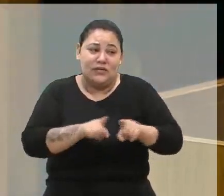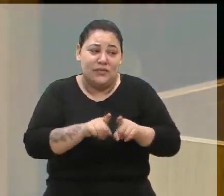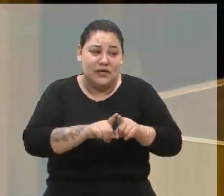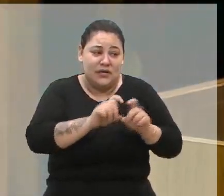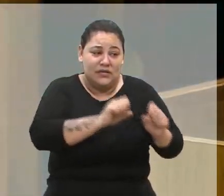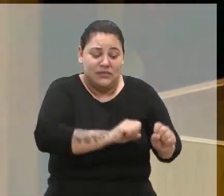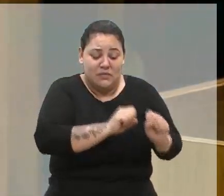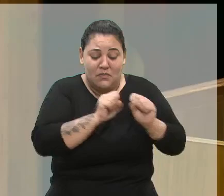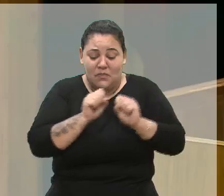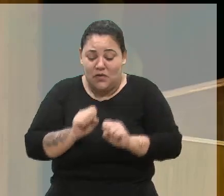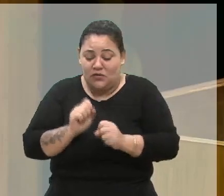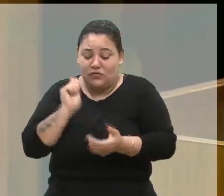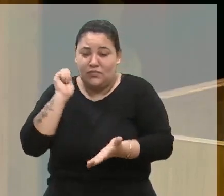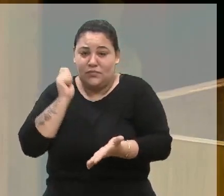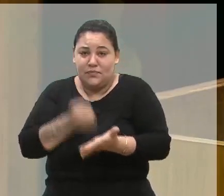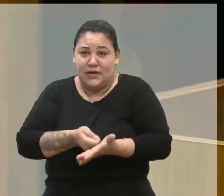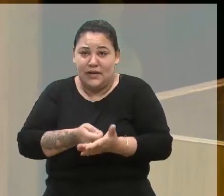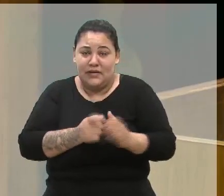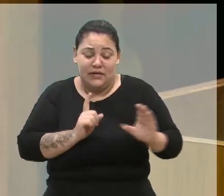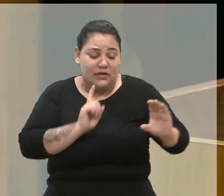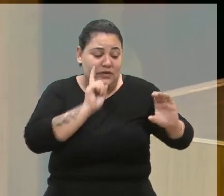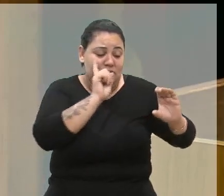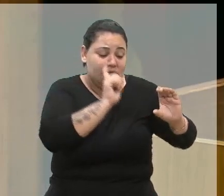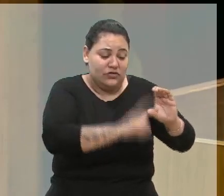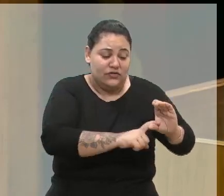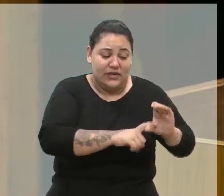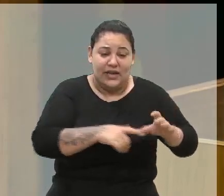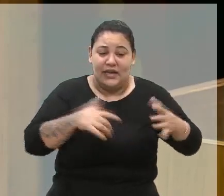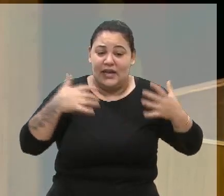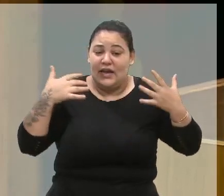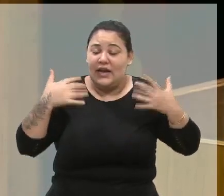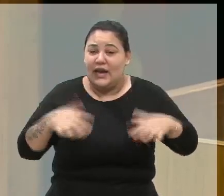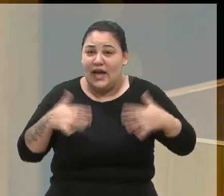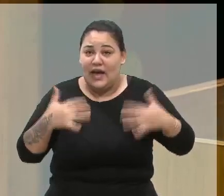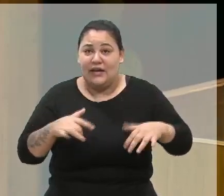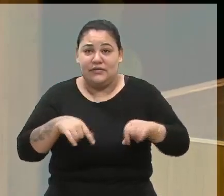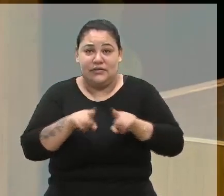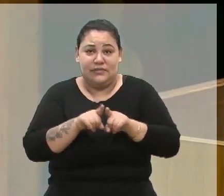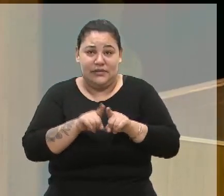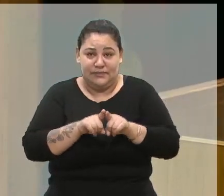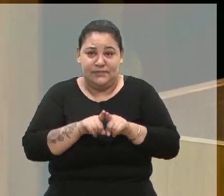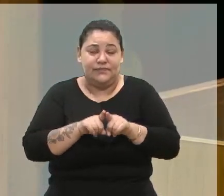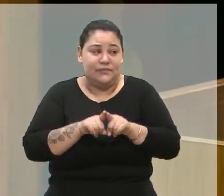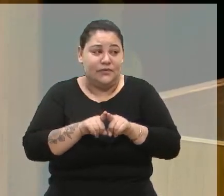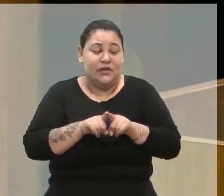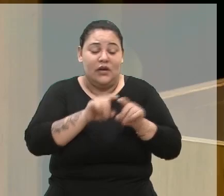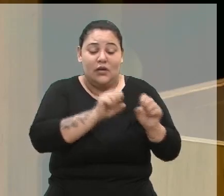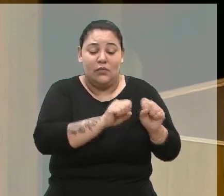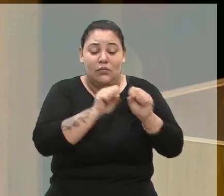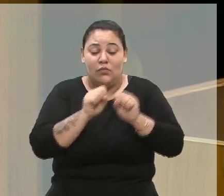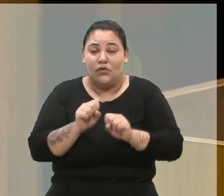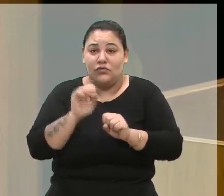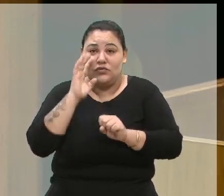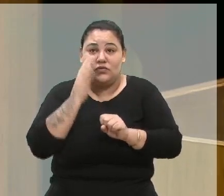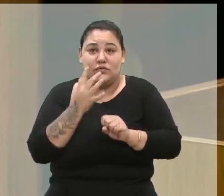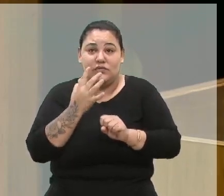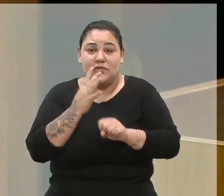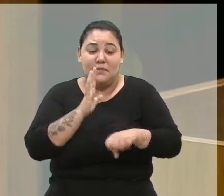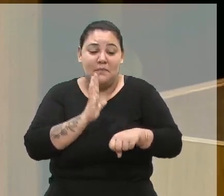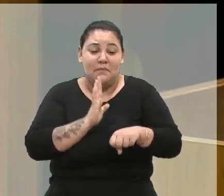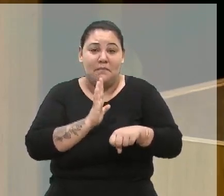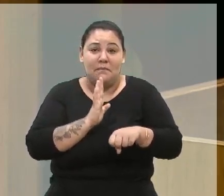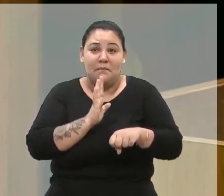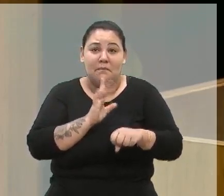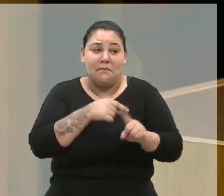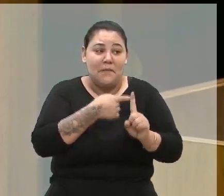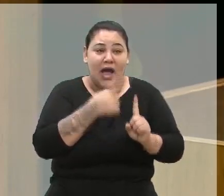uma dívida que também é altíssima. Uma dívida que tem que pode causar muito mais dificuldade. Então,